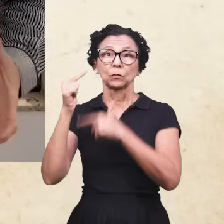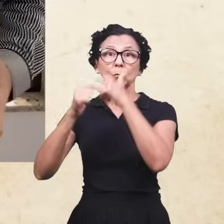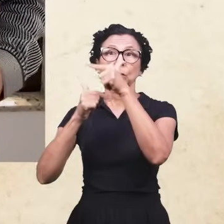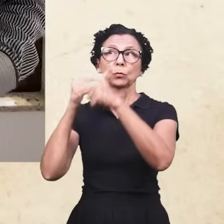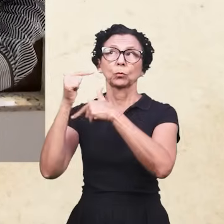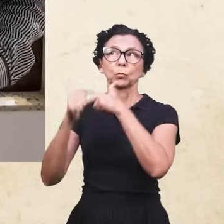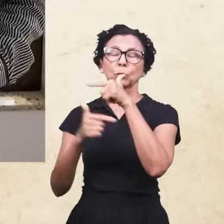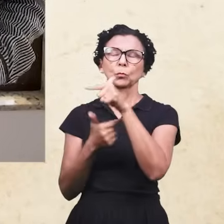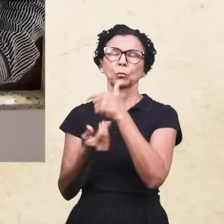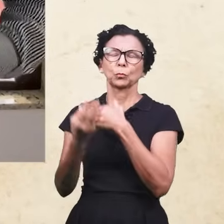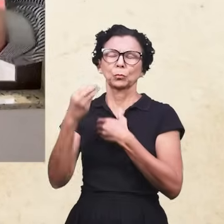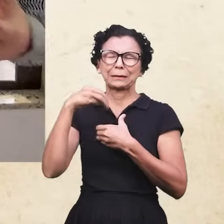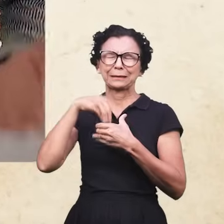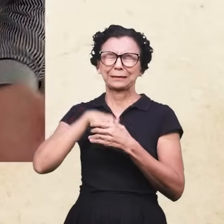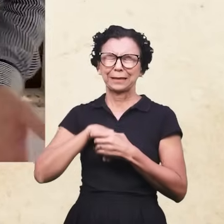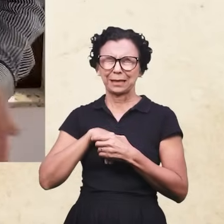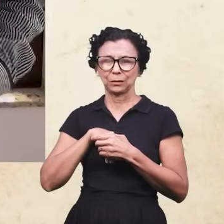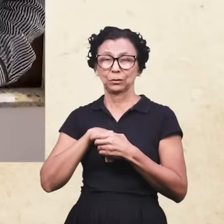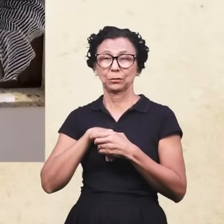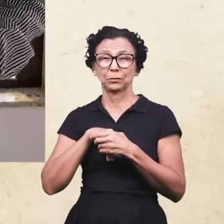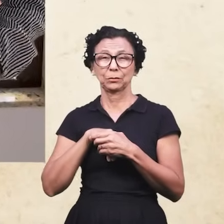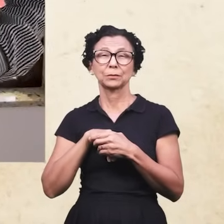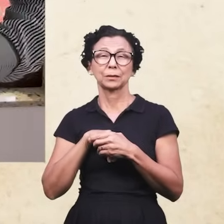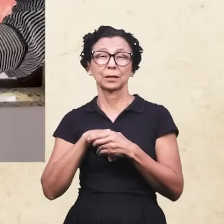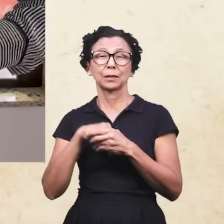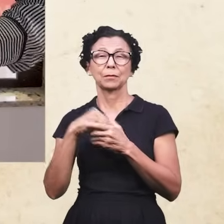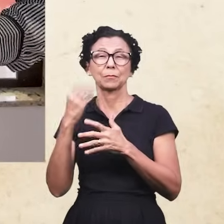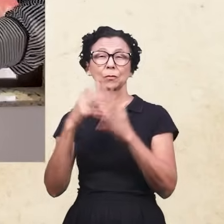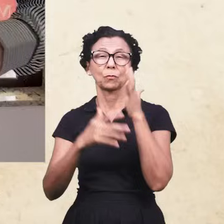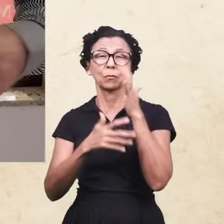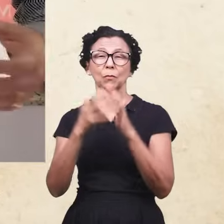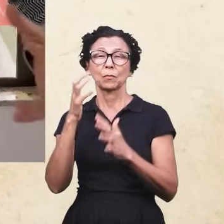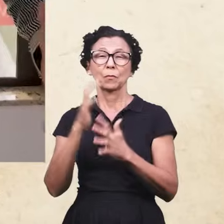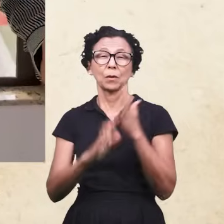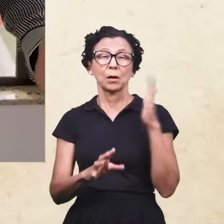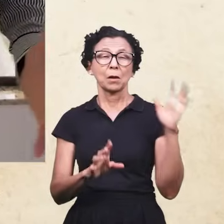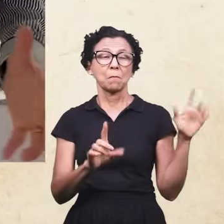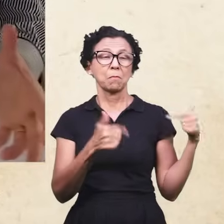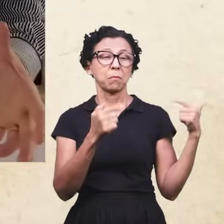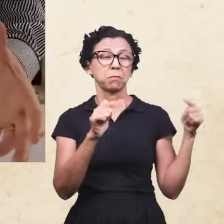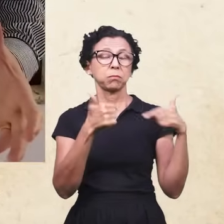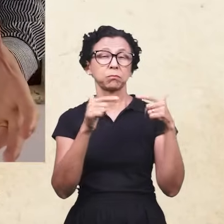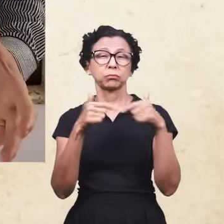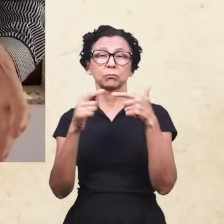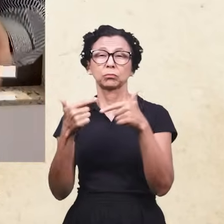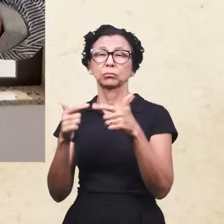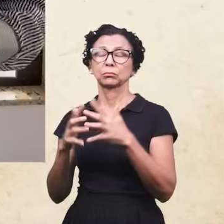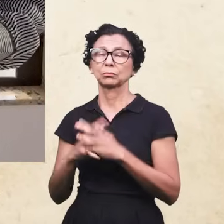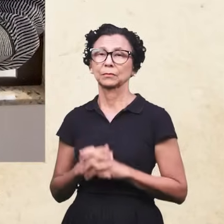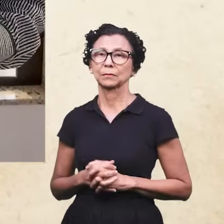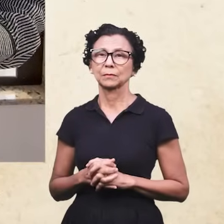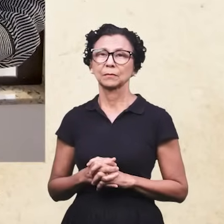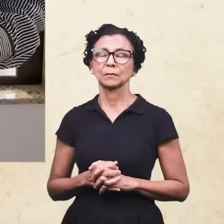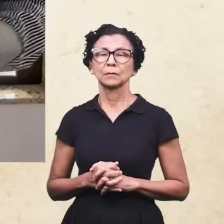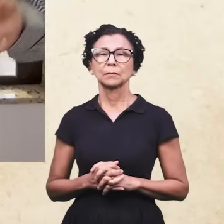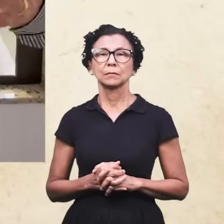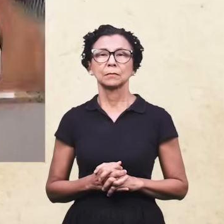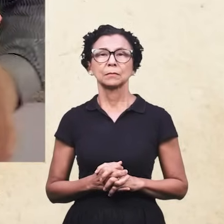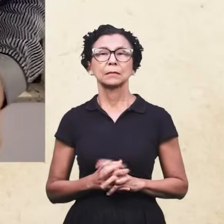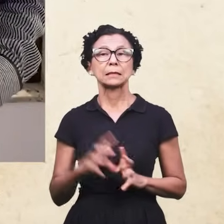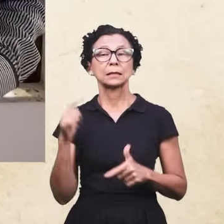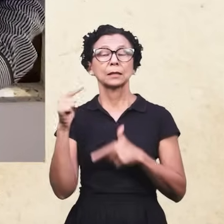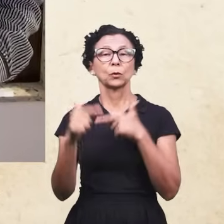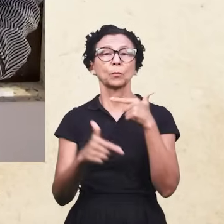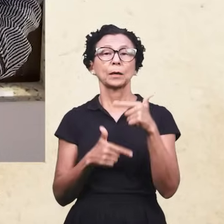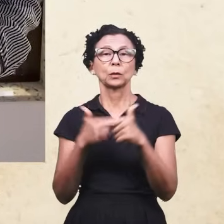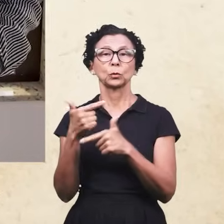grandes batalhas, grandes conflitos. Às vezes as lutas vêm de todos os lados, mas existe uma que está dentro